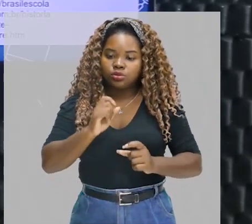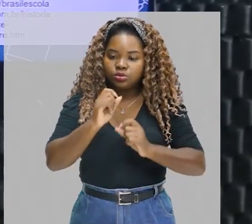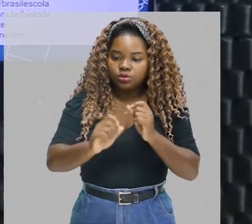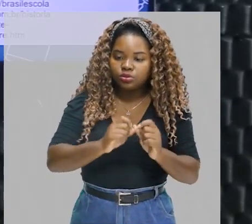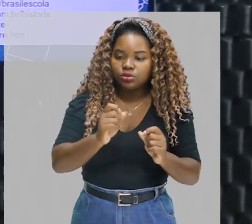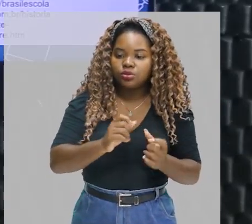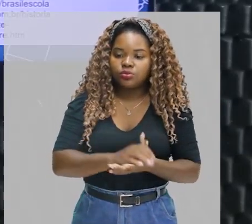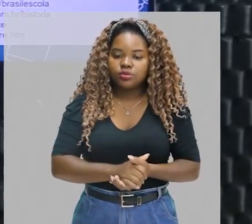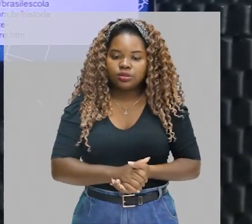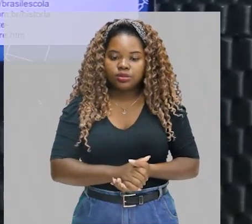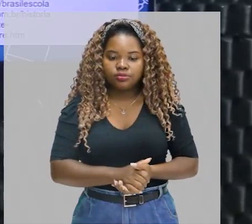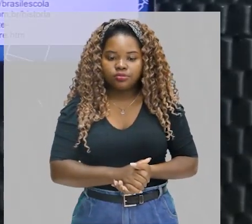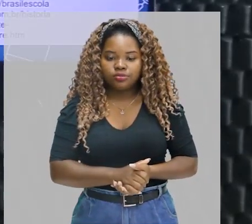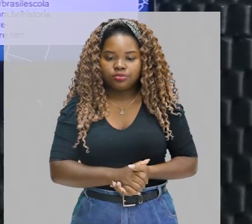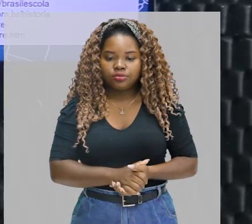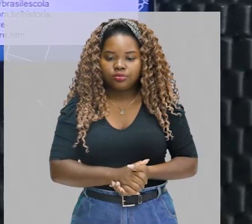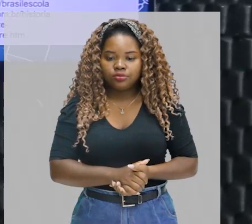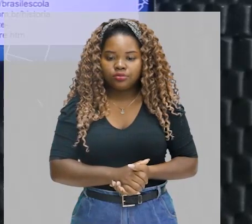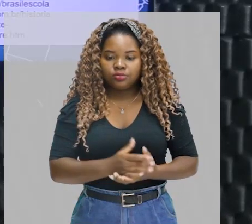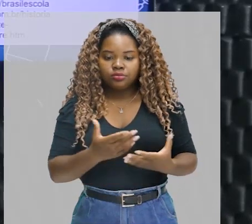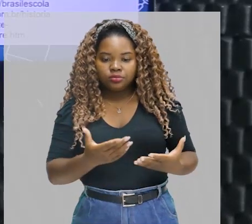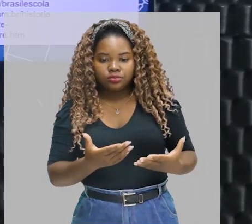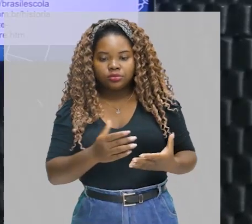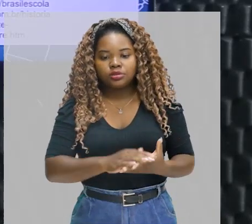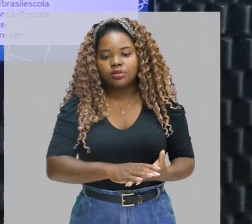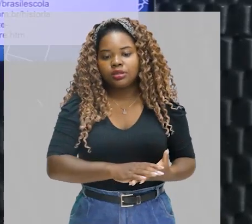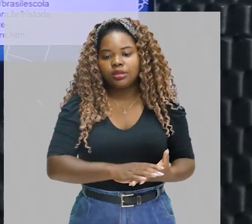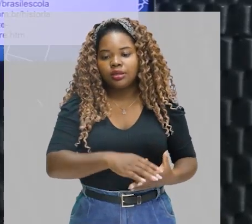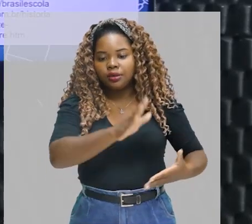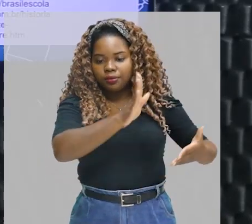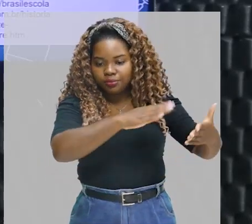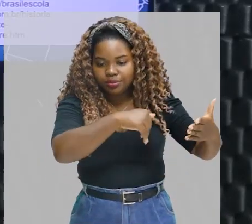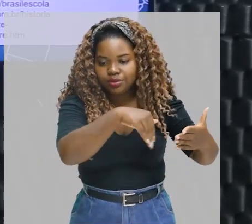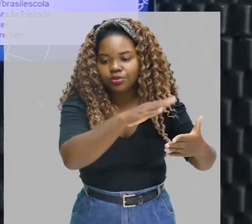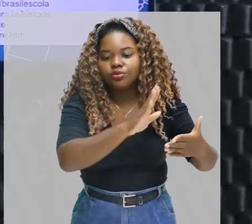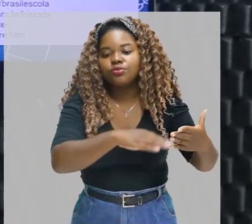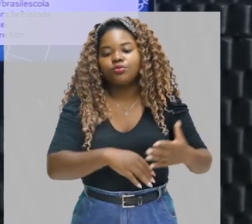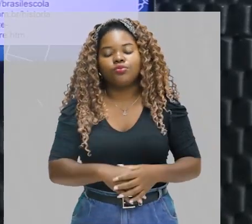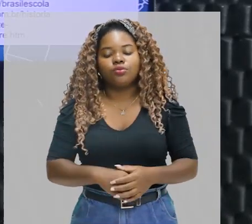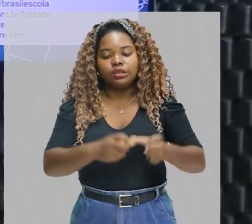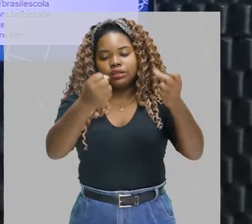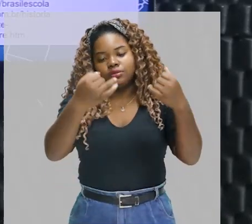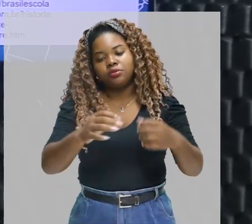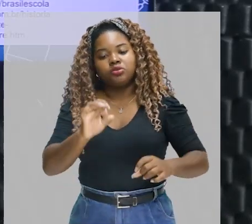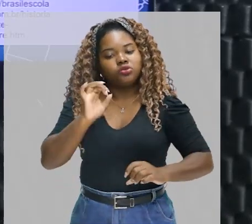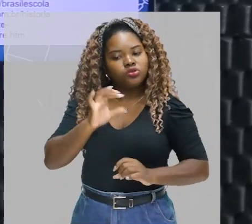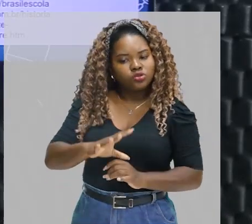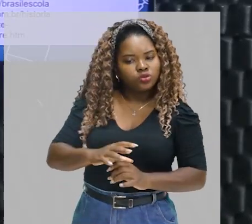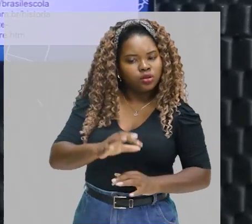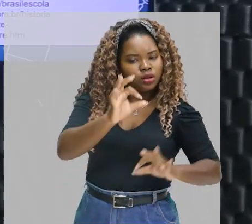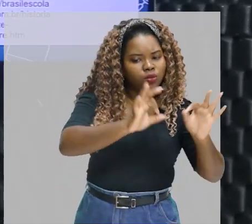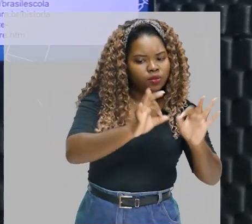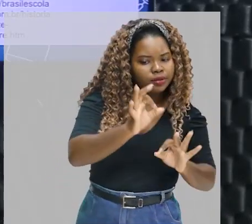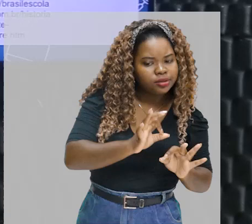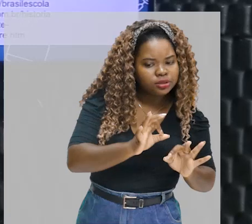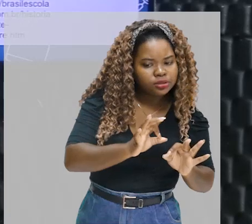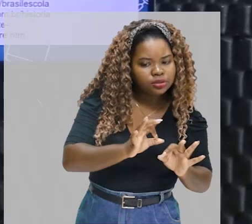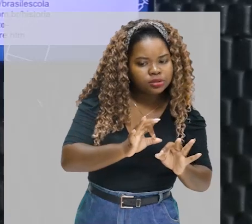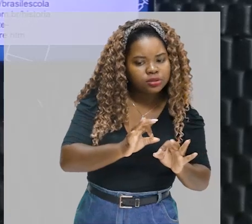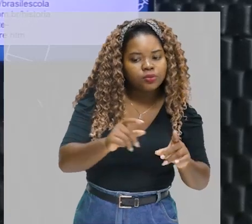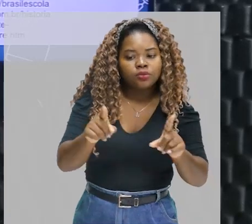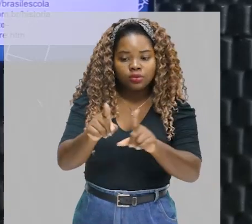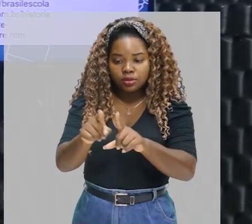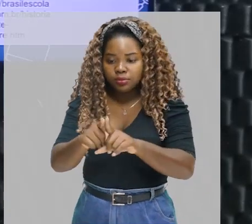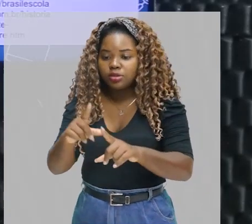essas pinturas, né, elas falam não só da organização, certo? Bem como a